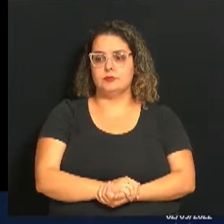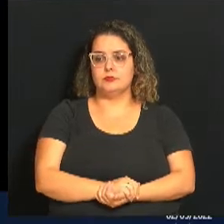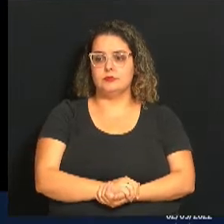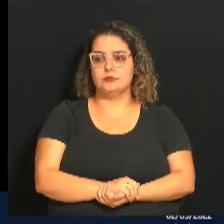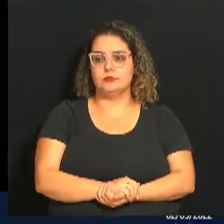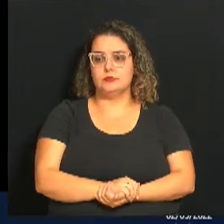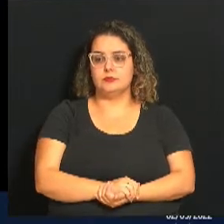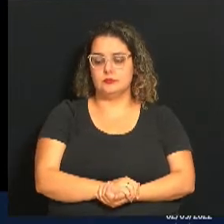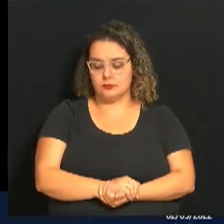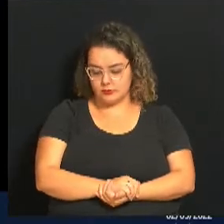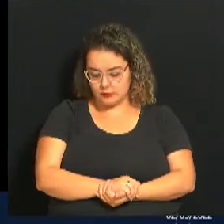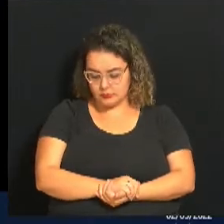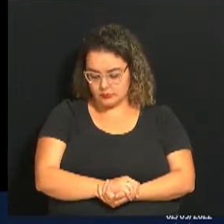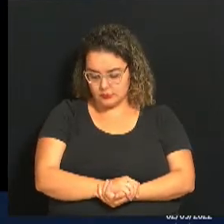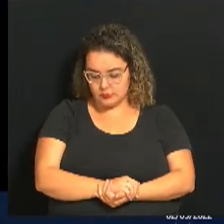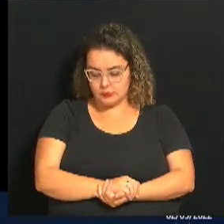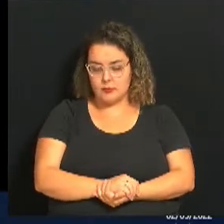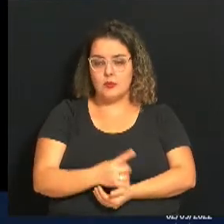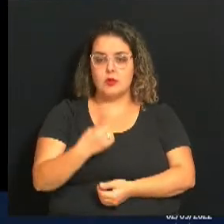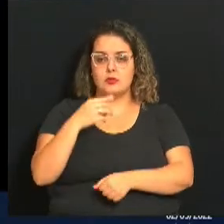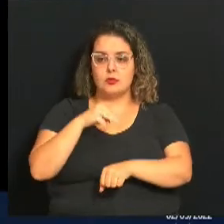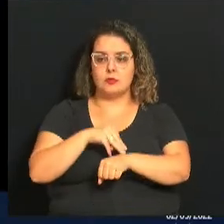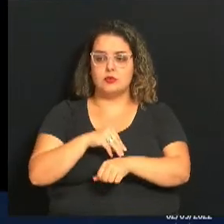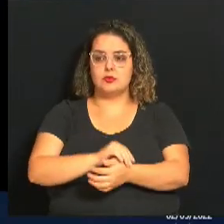acho que é só um minutinho.